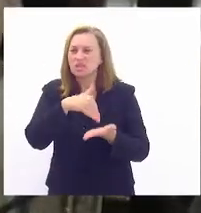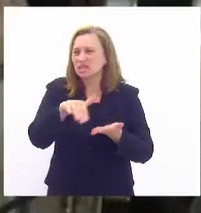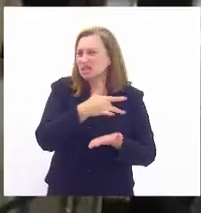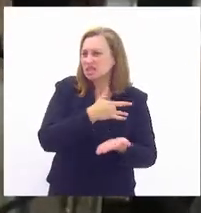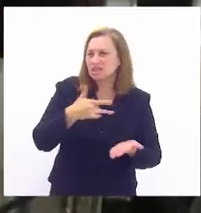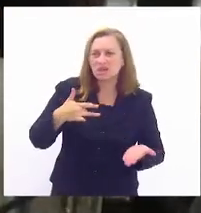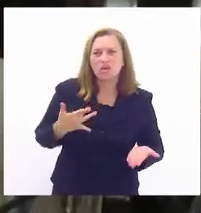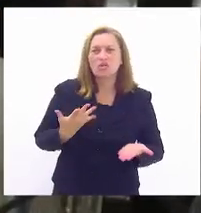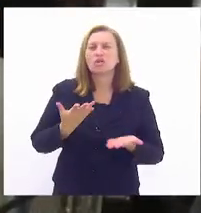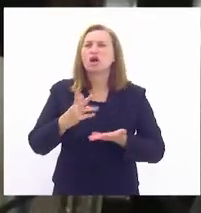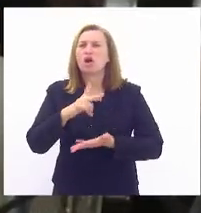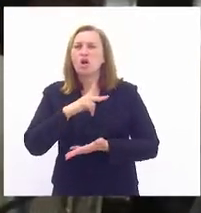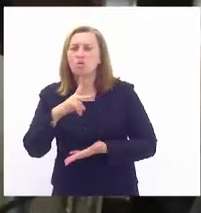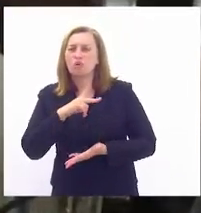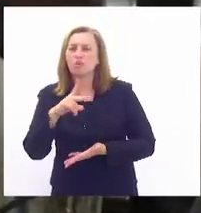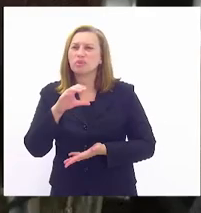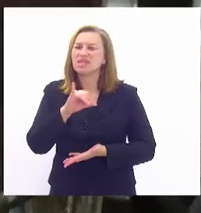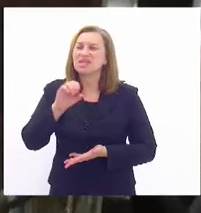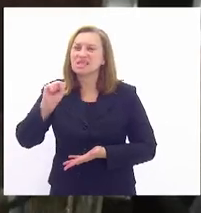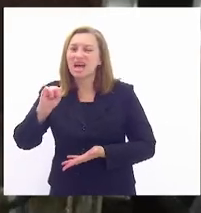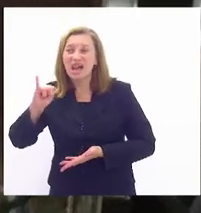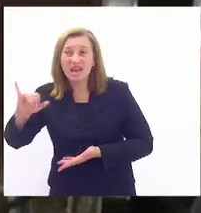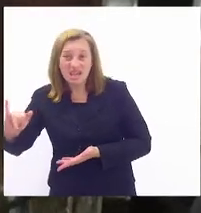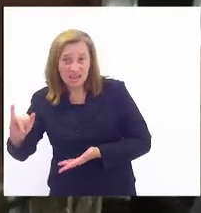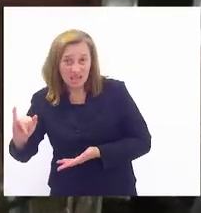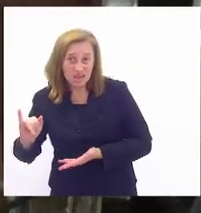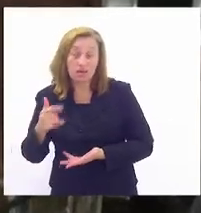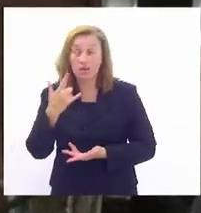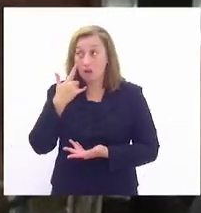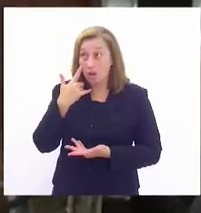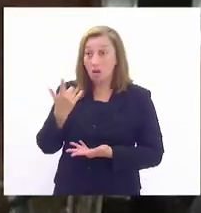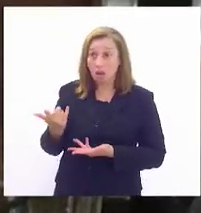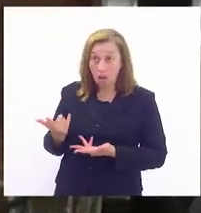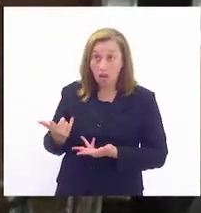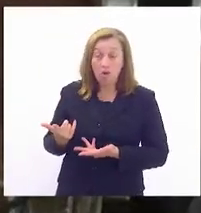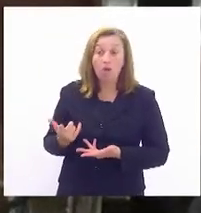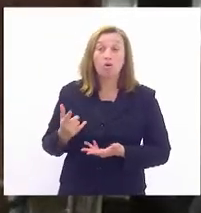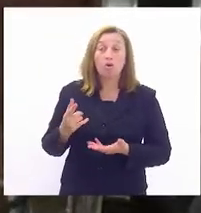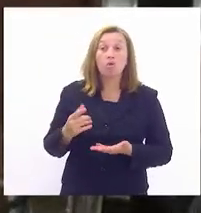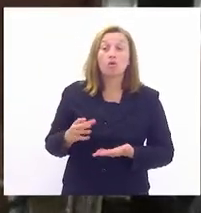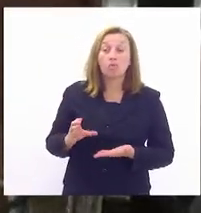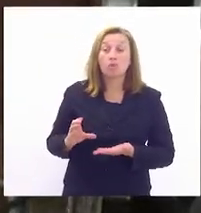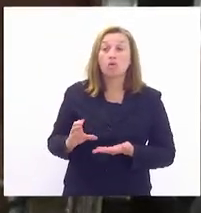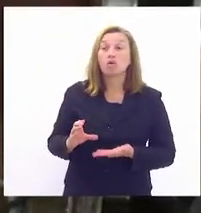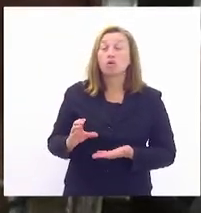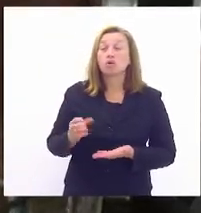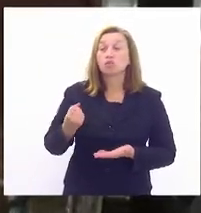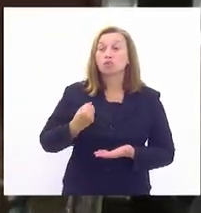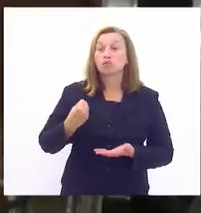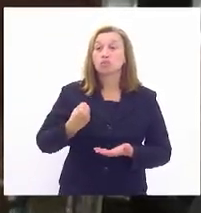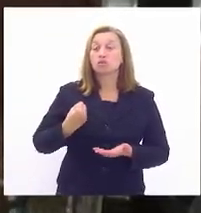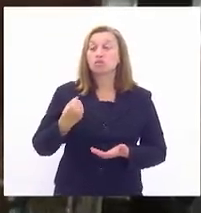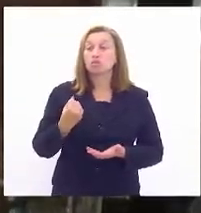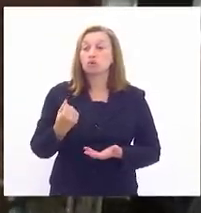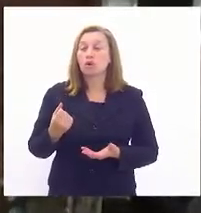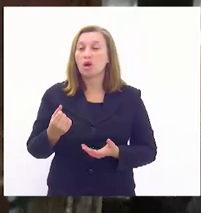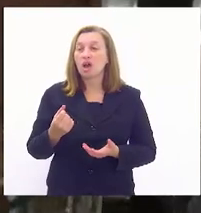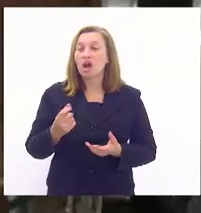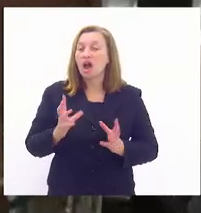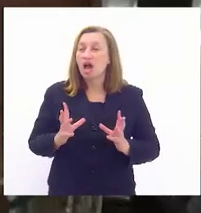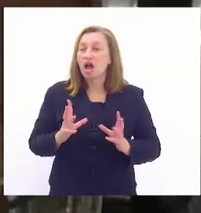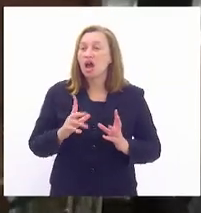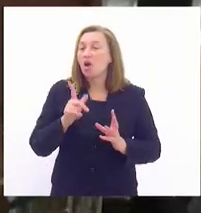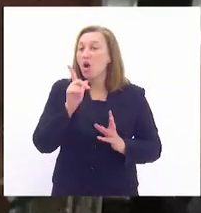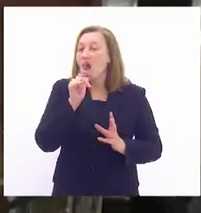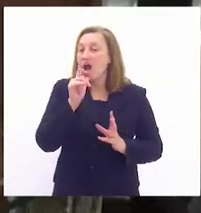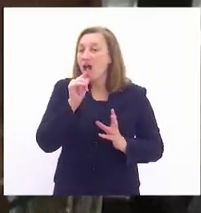Saúde, ao próprio SAI. Pasmem, os senhores, o consumo de água aumentou, para que se limpe mais as